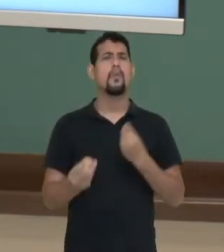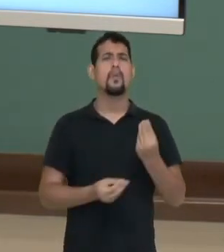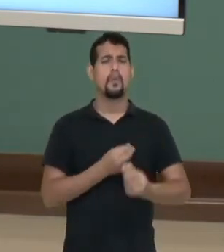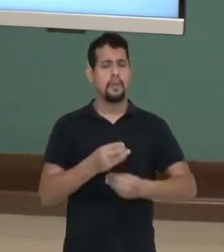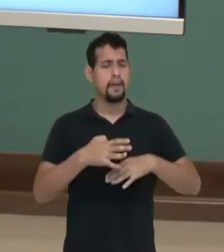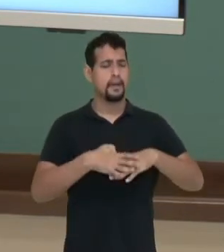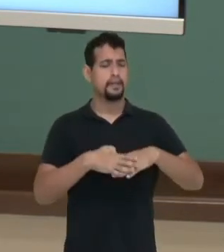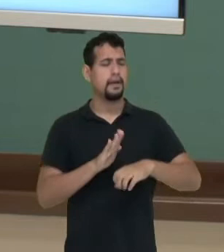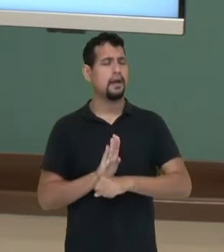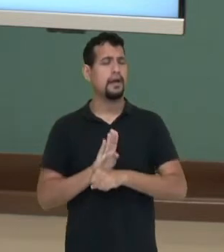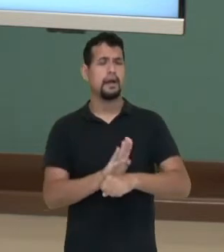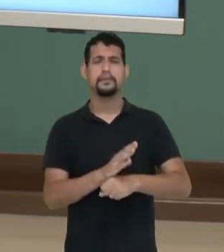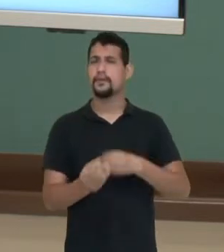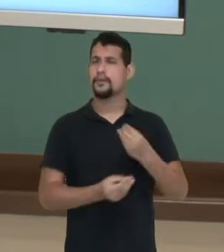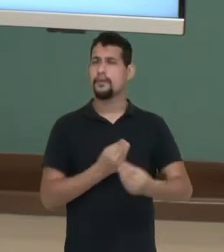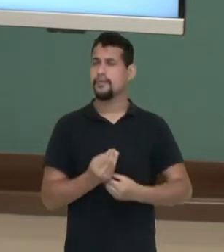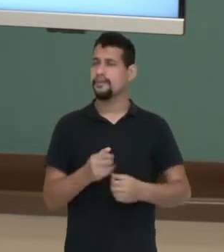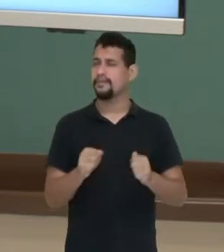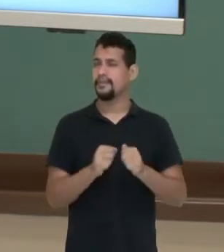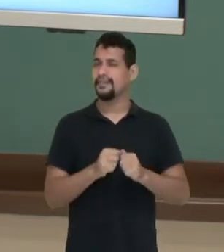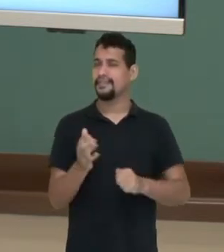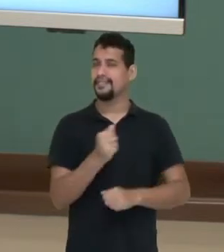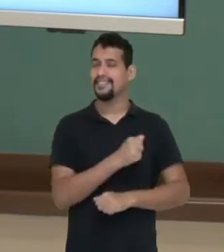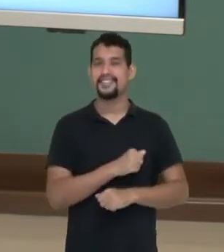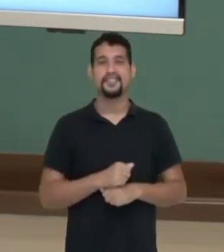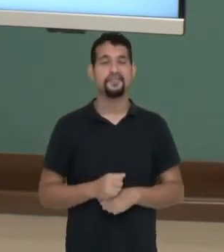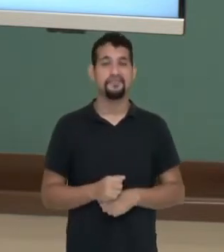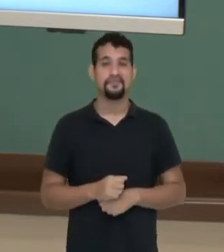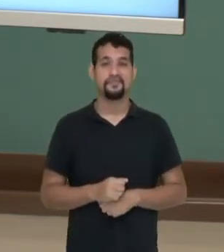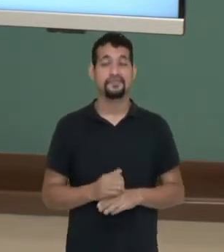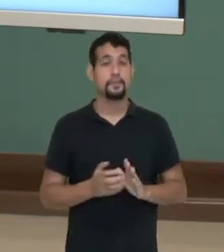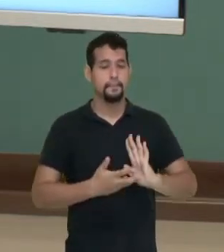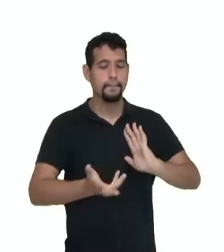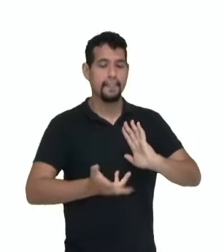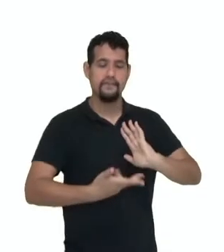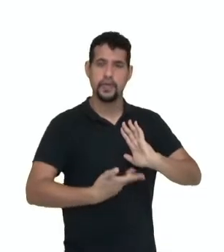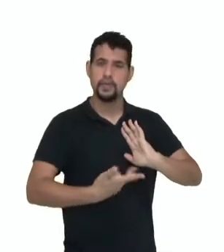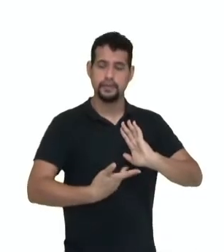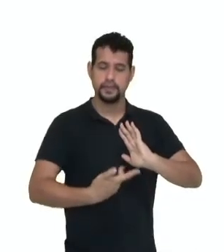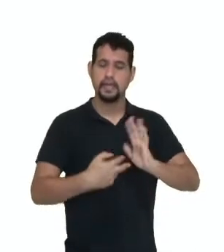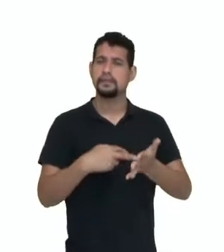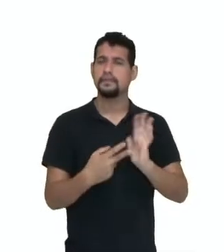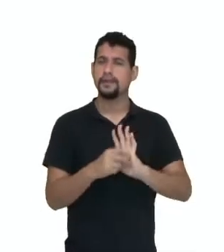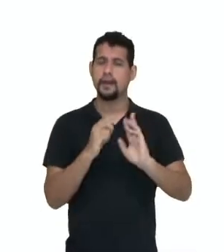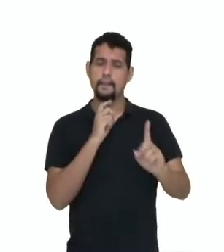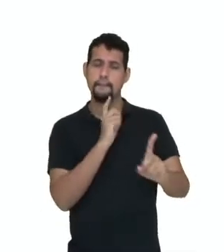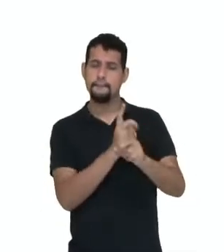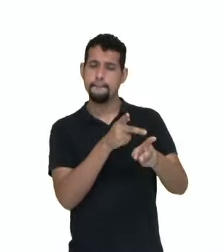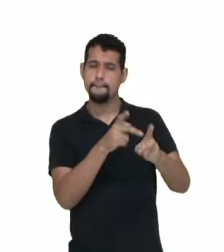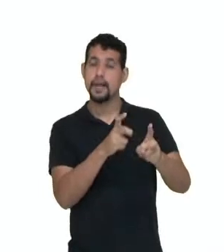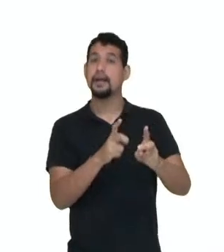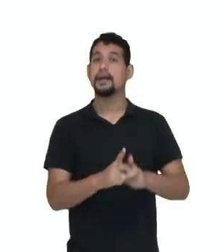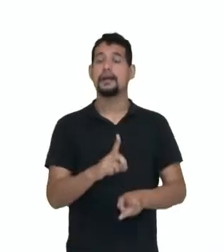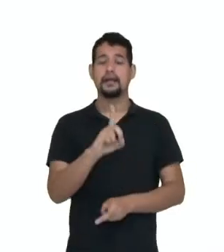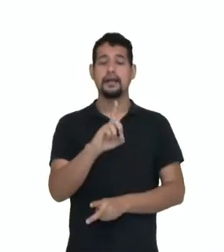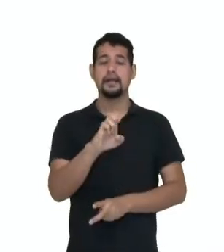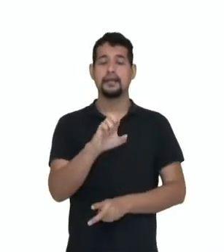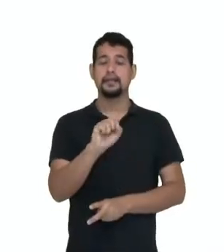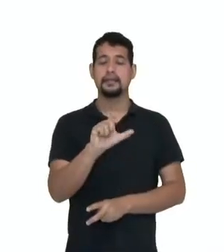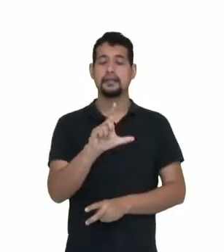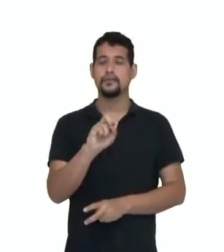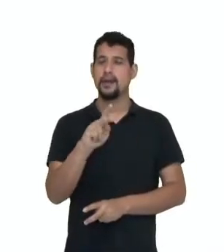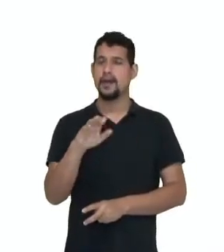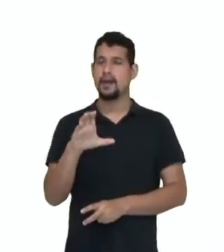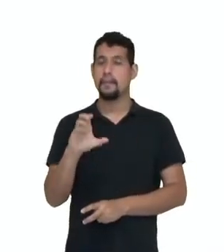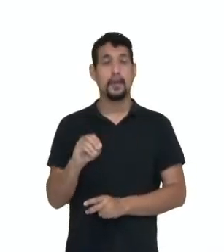matemática ajuda? Vamos trabalhar isso. Então, a velocidade é uma grandeza que identifica o deslocamento de um corpo